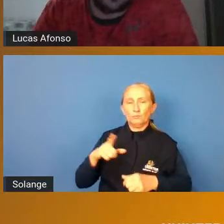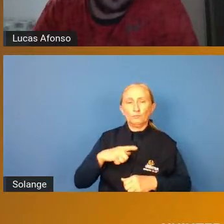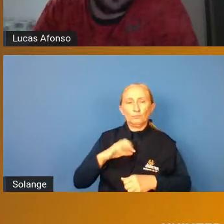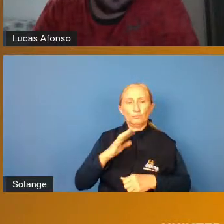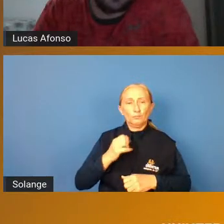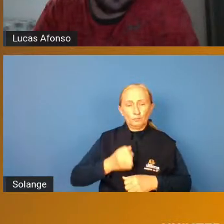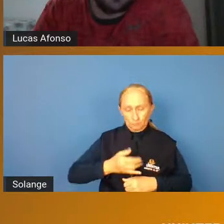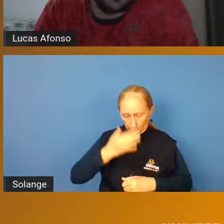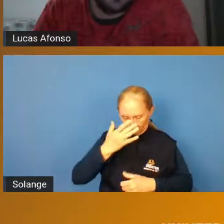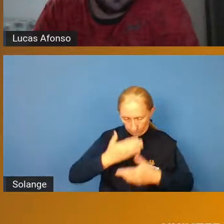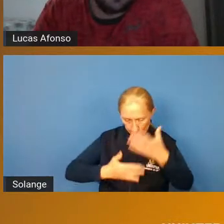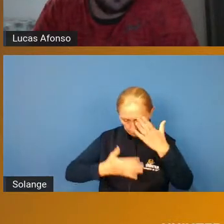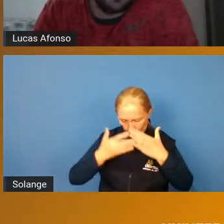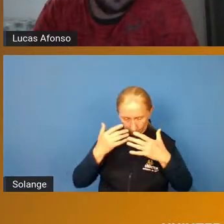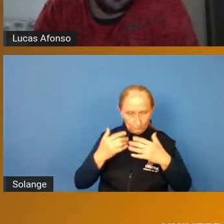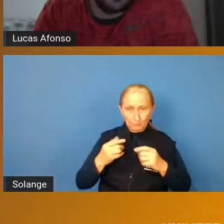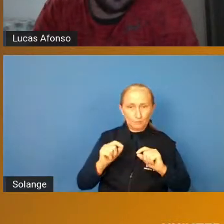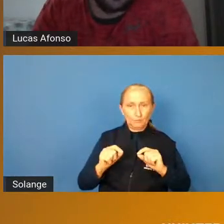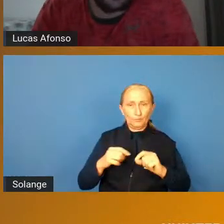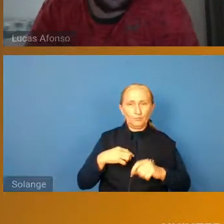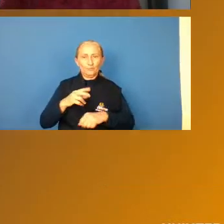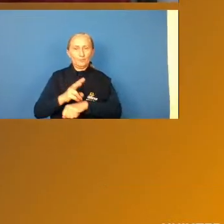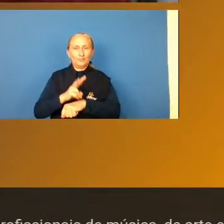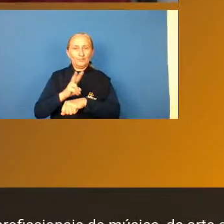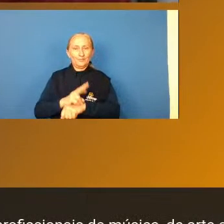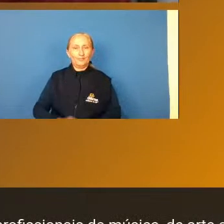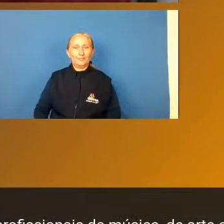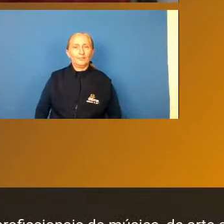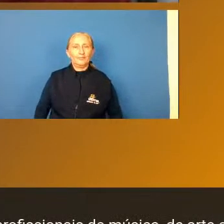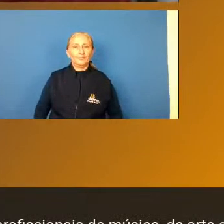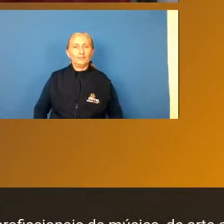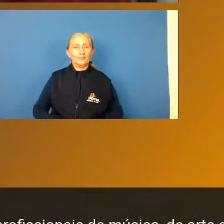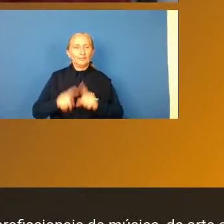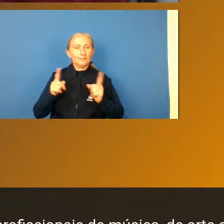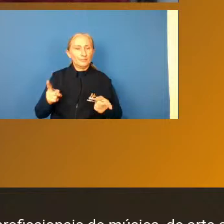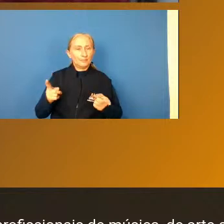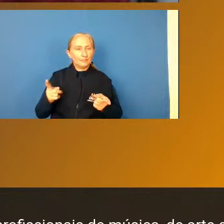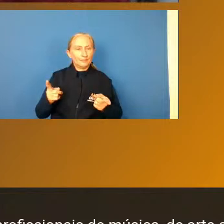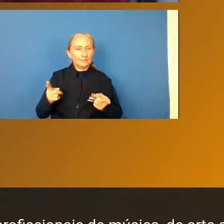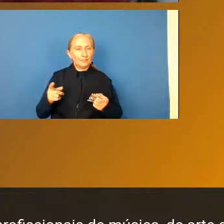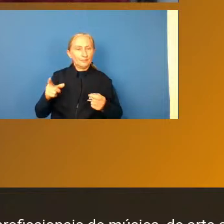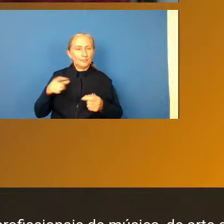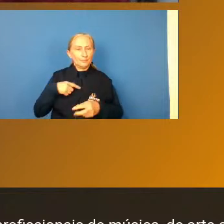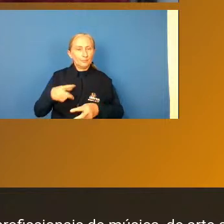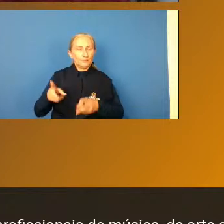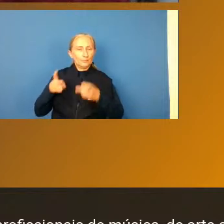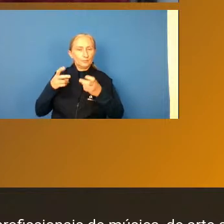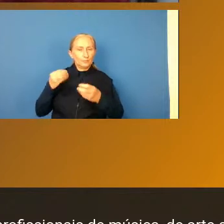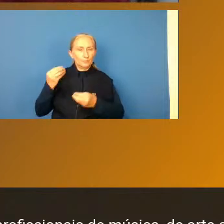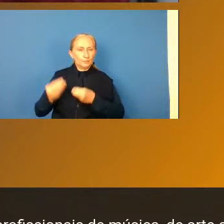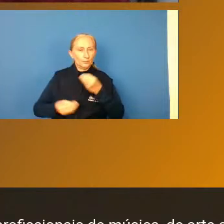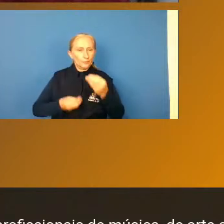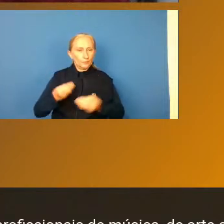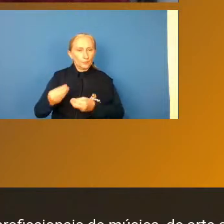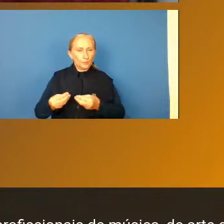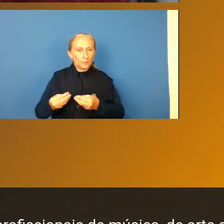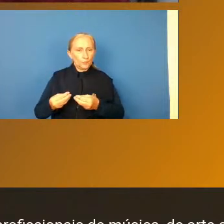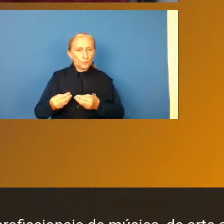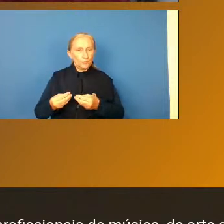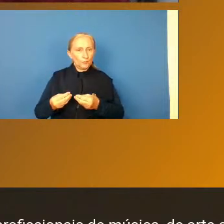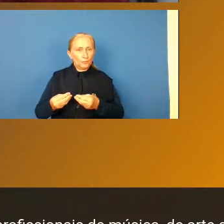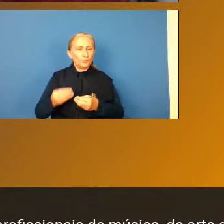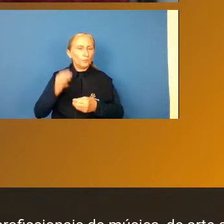roda muito rápido aqui, eu que estou cuidando aqui, mas a gente percebeu que realmente foi um